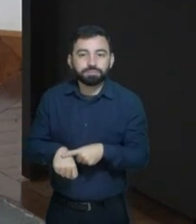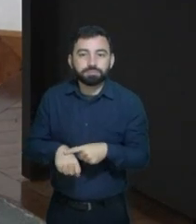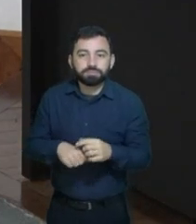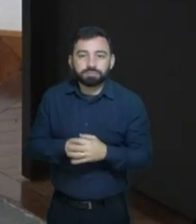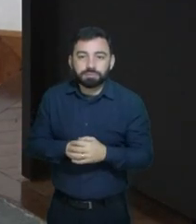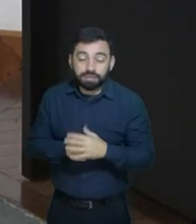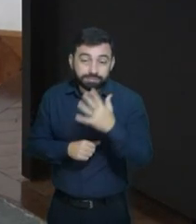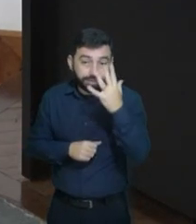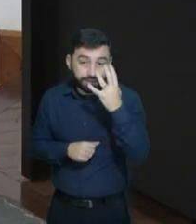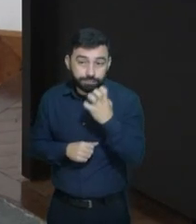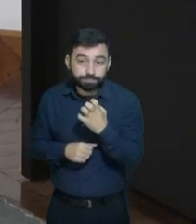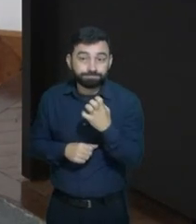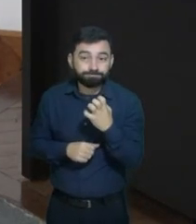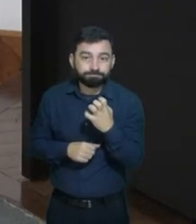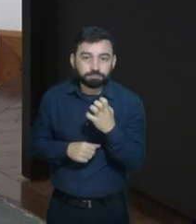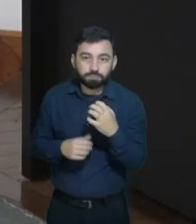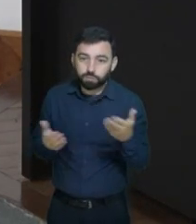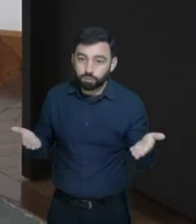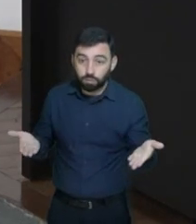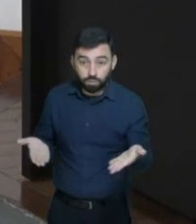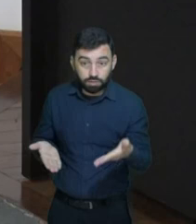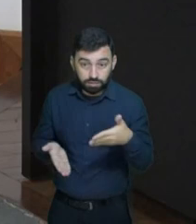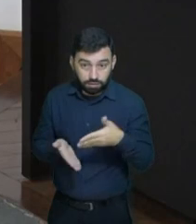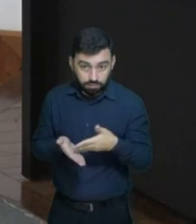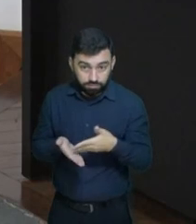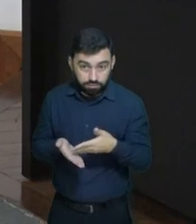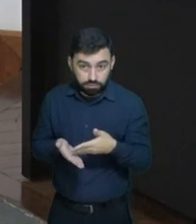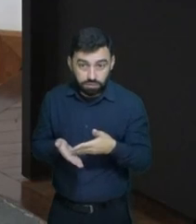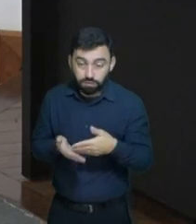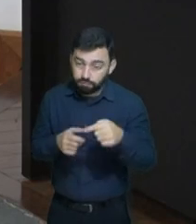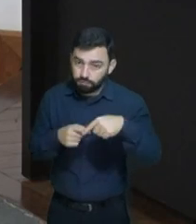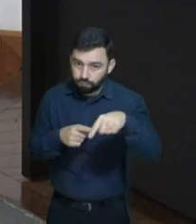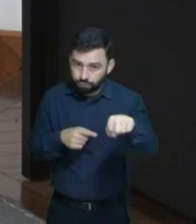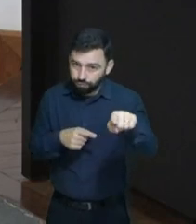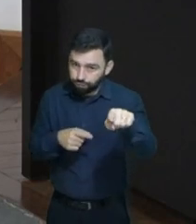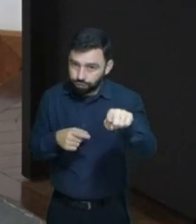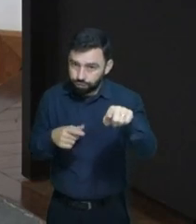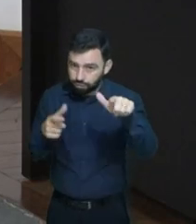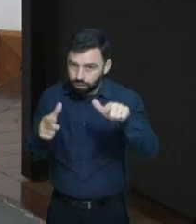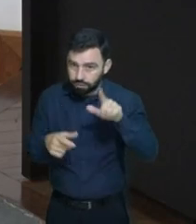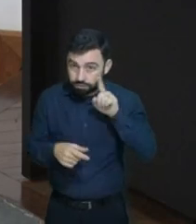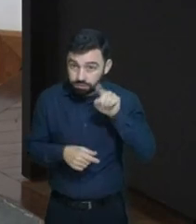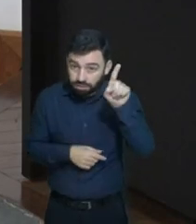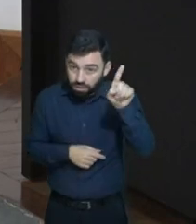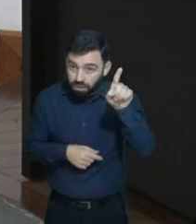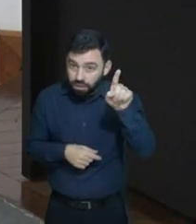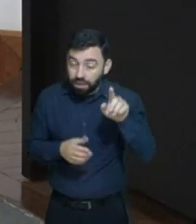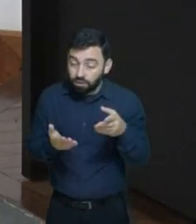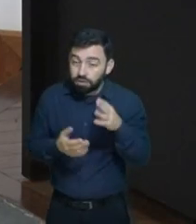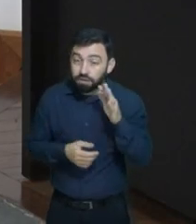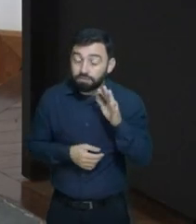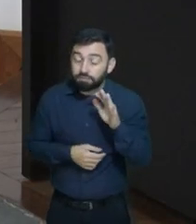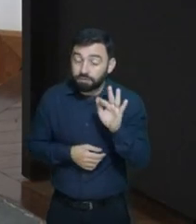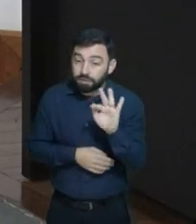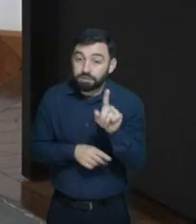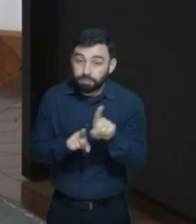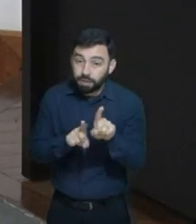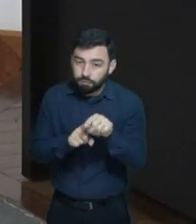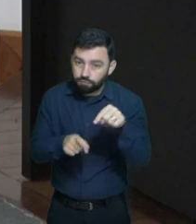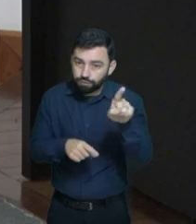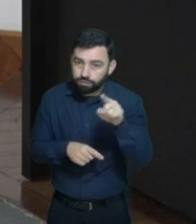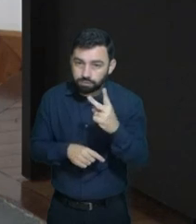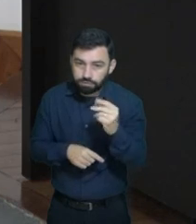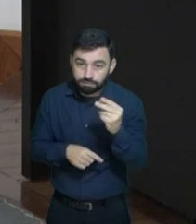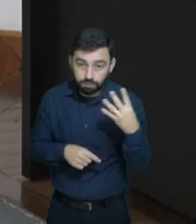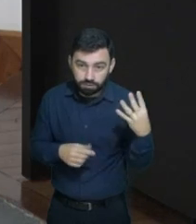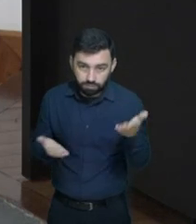seríssimo. Tá? Mas, aí, até hoje, eu já fui 2 vezes para New Orleans em conferência, inclusive uma agora em fevereiro de 2024.